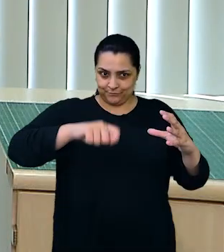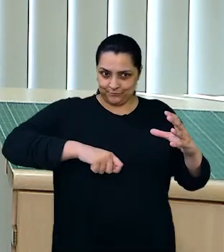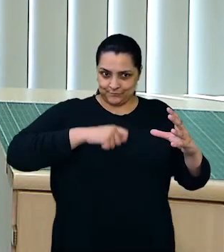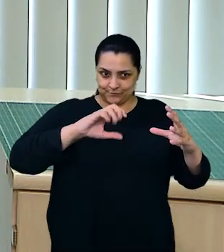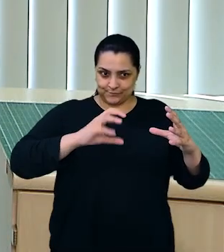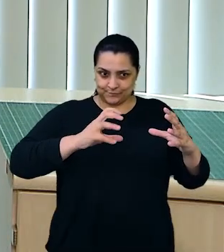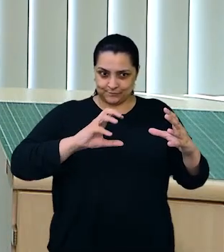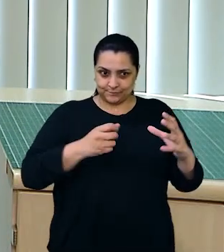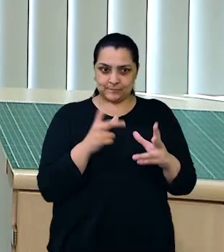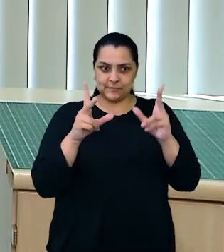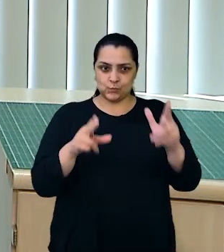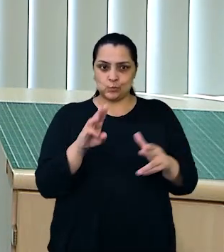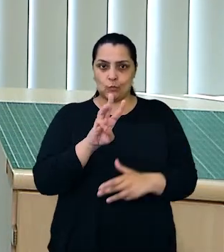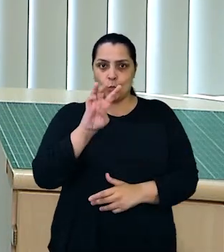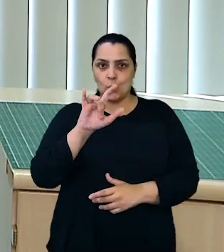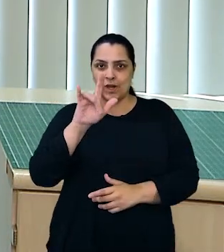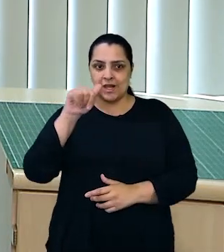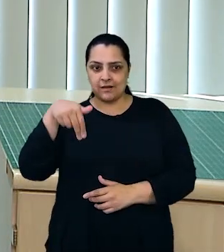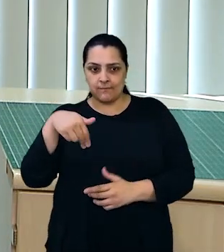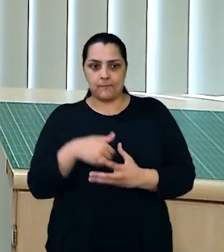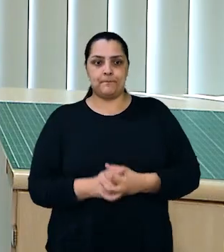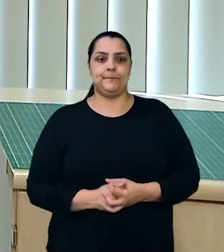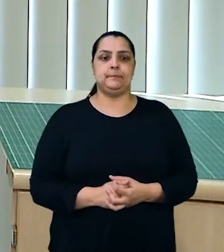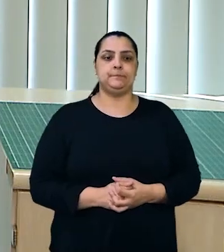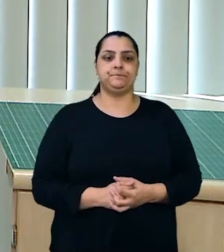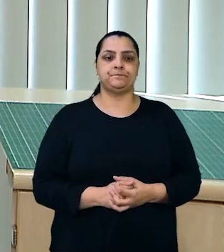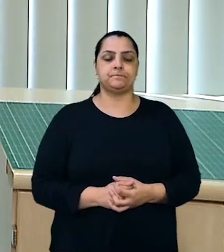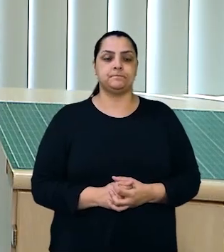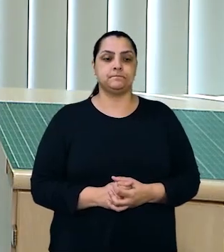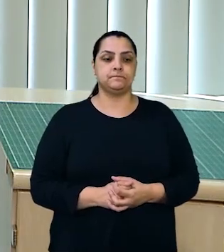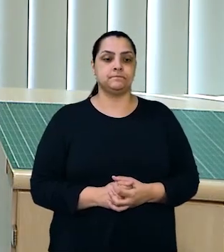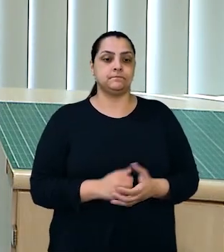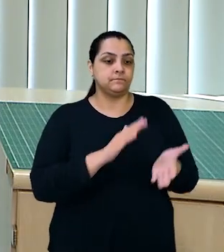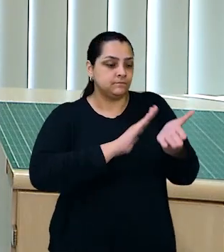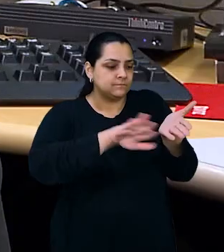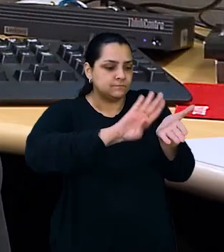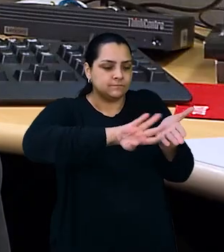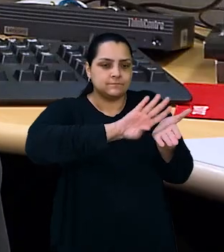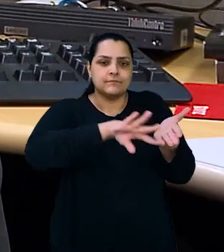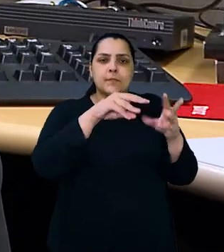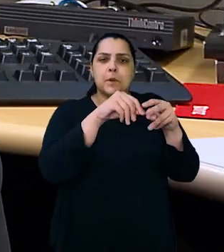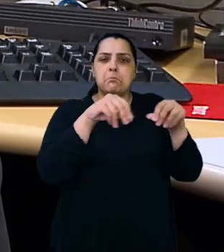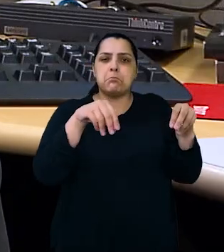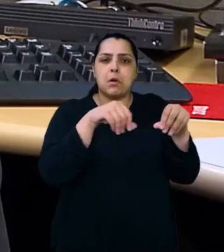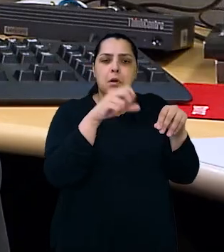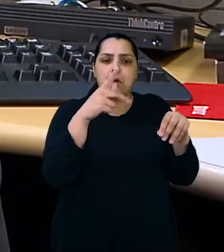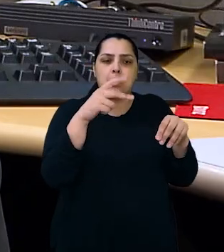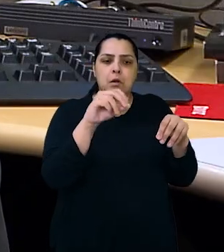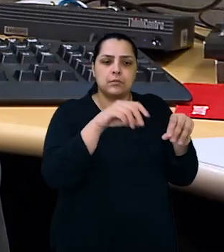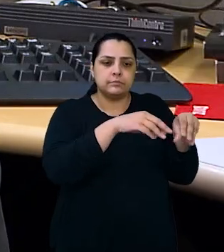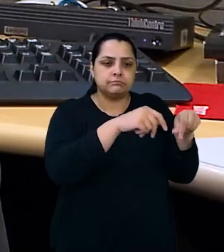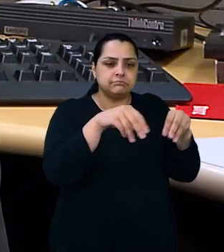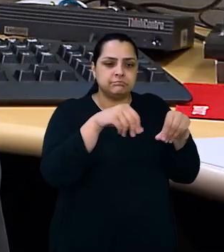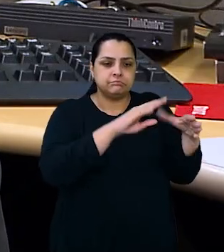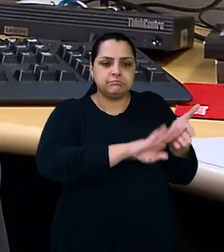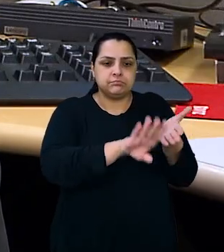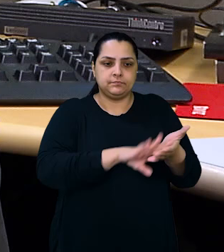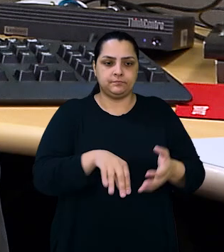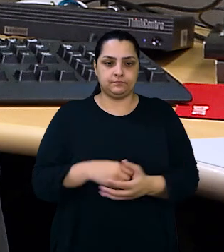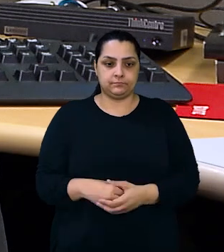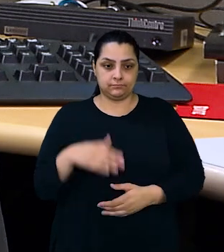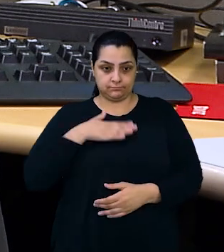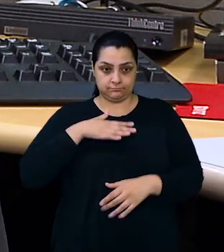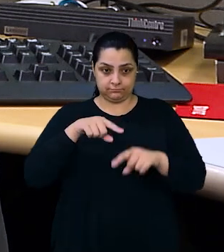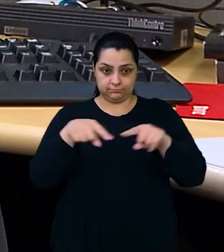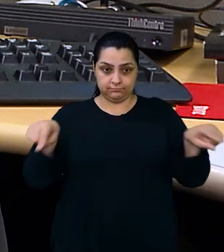com o William, e para lixar, tirar a poeira. Aqui eu entro